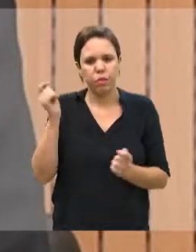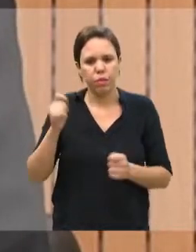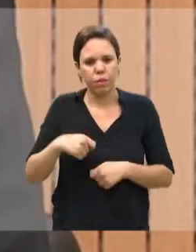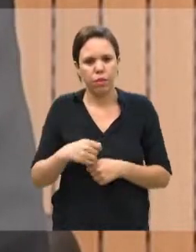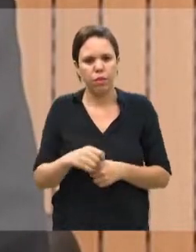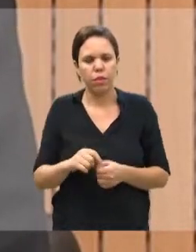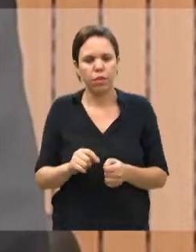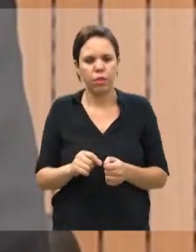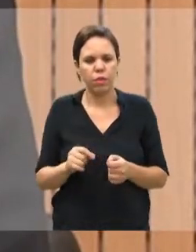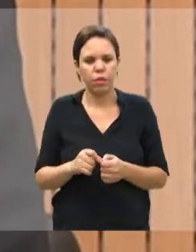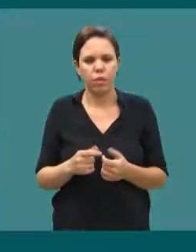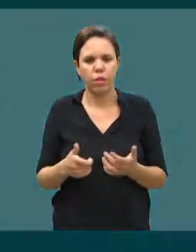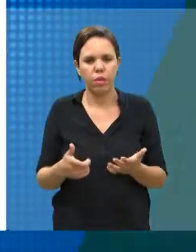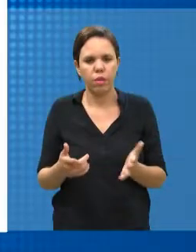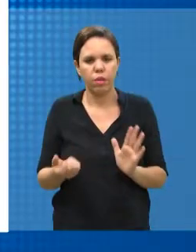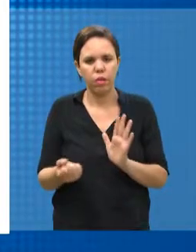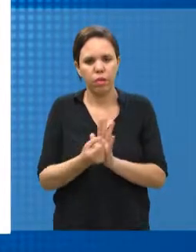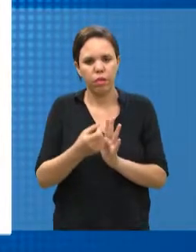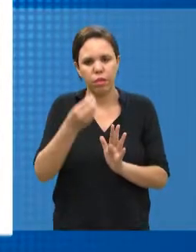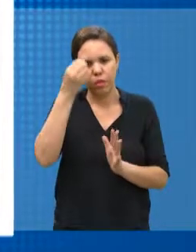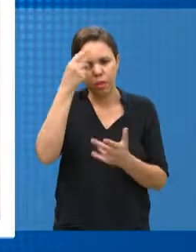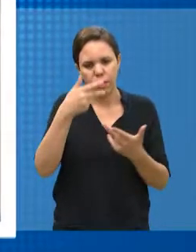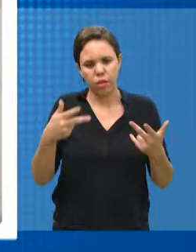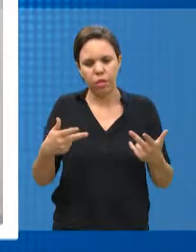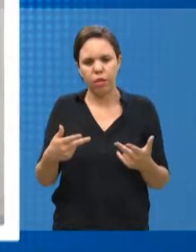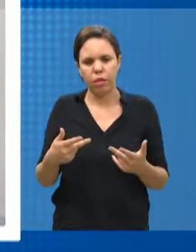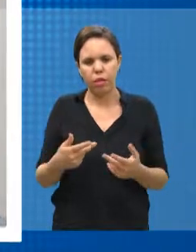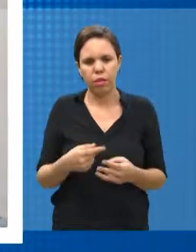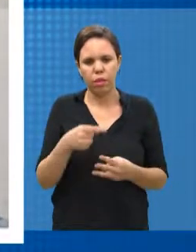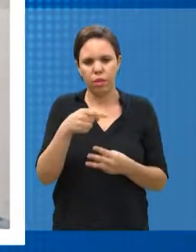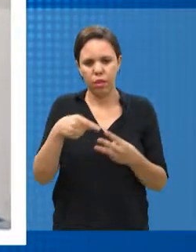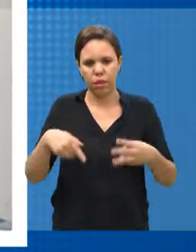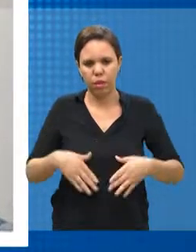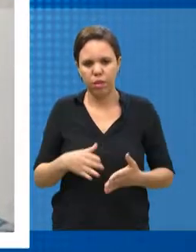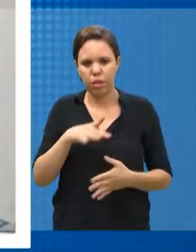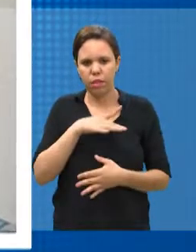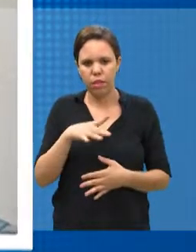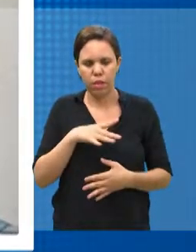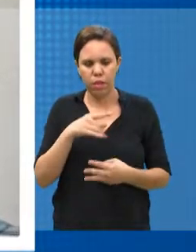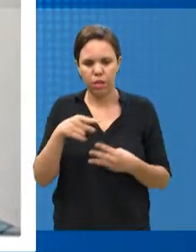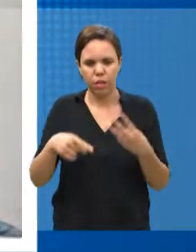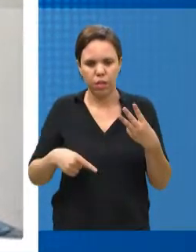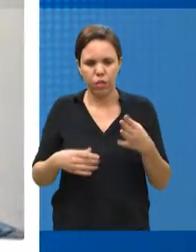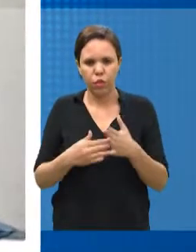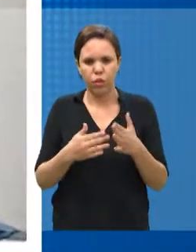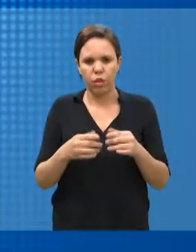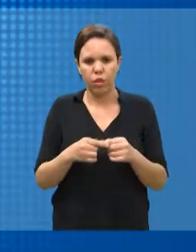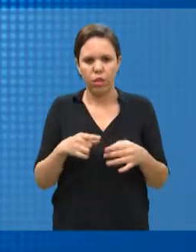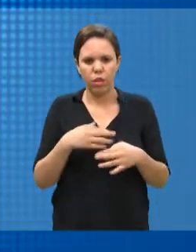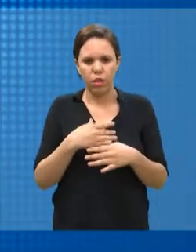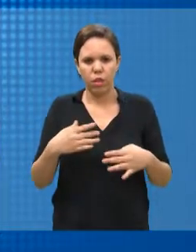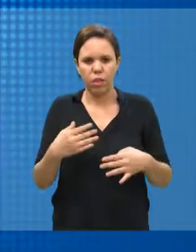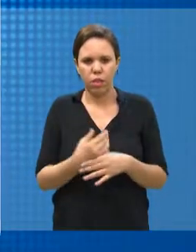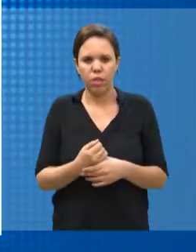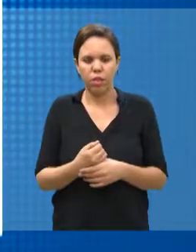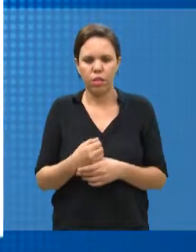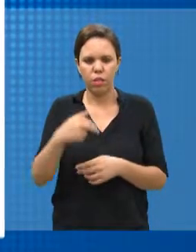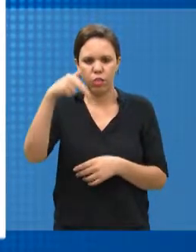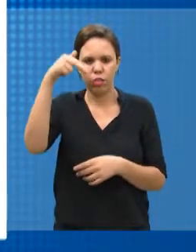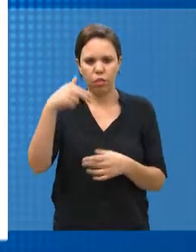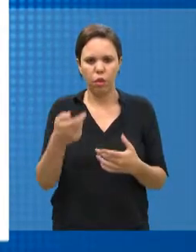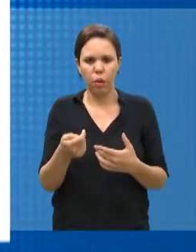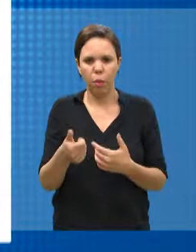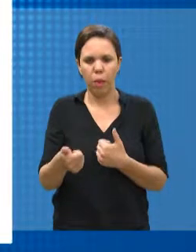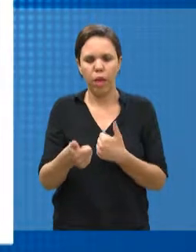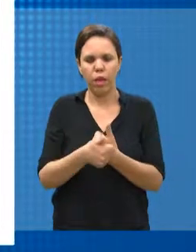deveria deixar um legado. Nascido em Três Fronteiras, cidade do noroeste do estado de São Paulo, próximo à divisa com